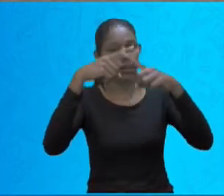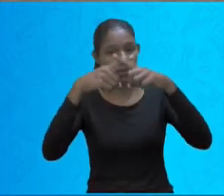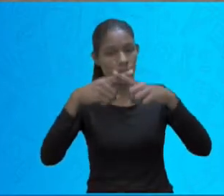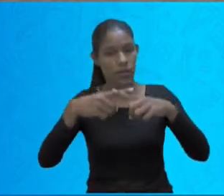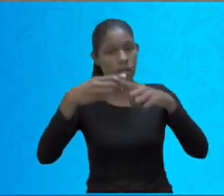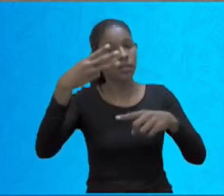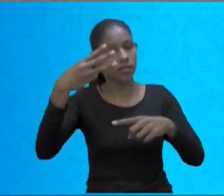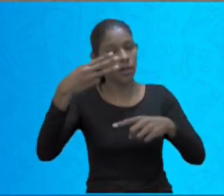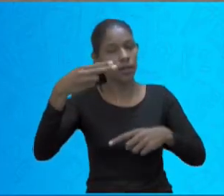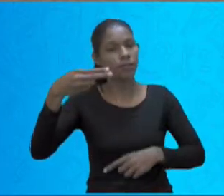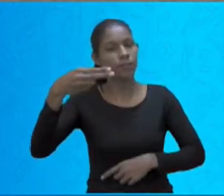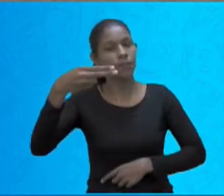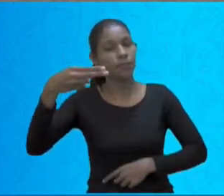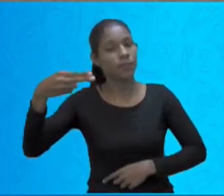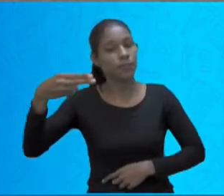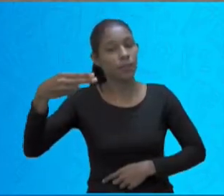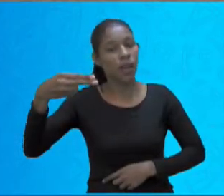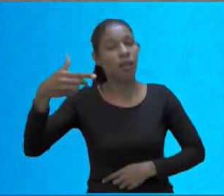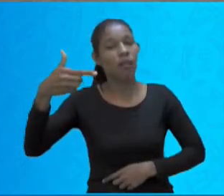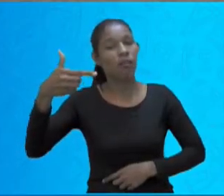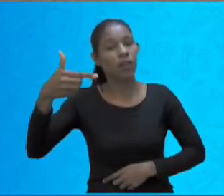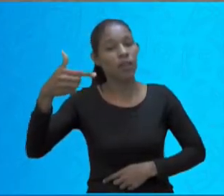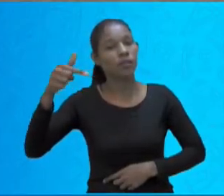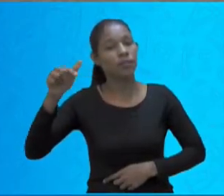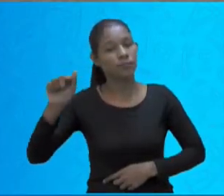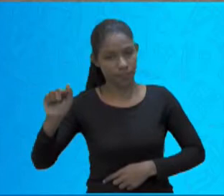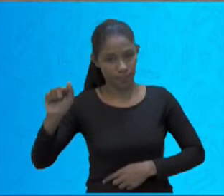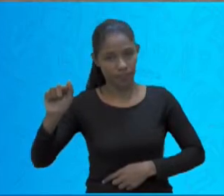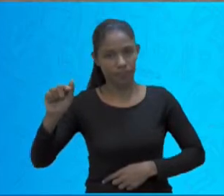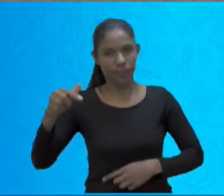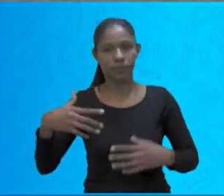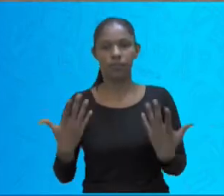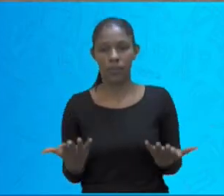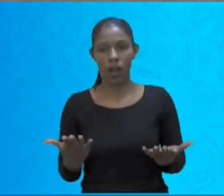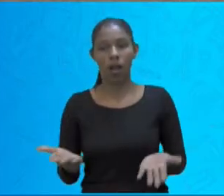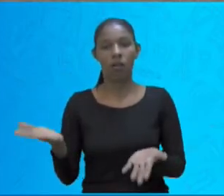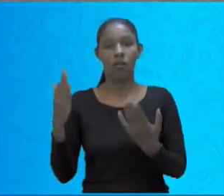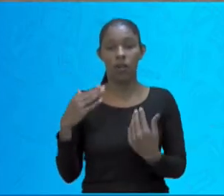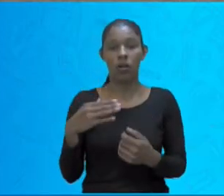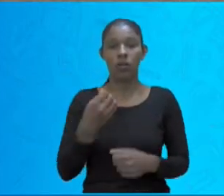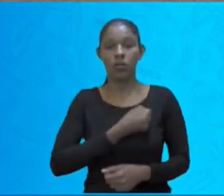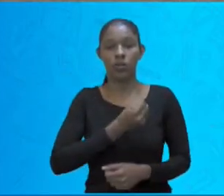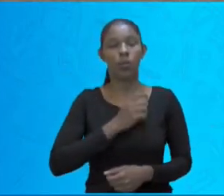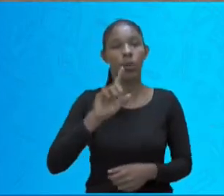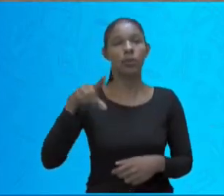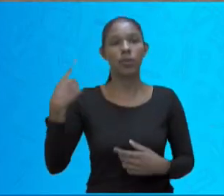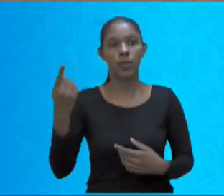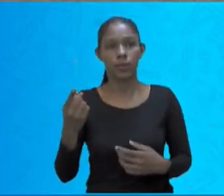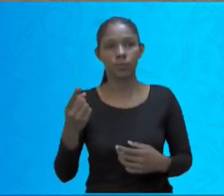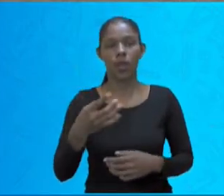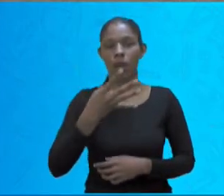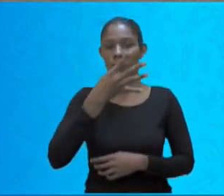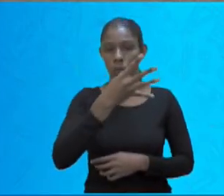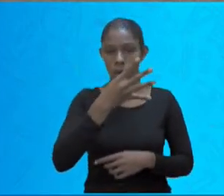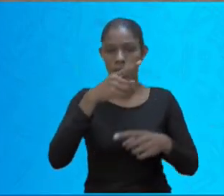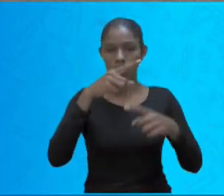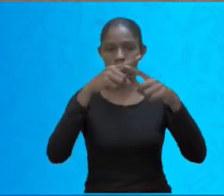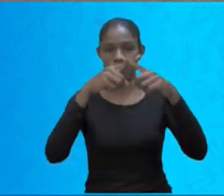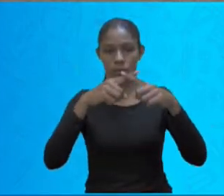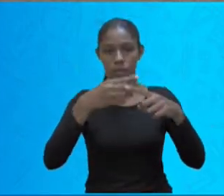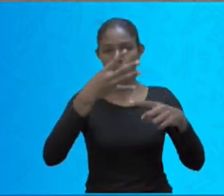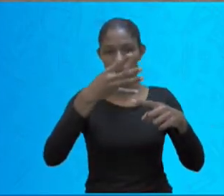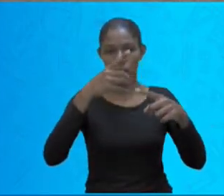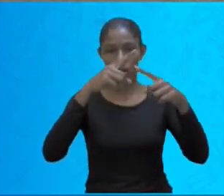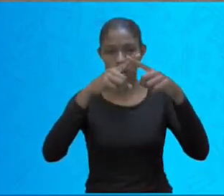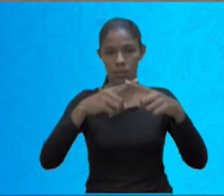3 vezes 3, eu vou ter 27. Vamos ao próximo número? 4 vezes